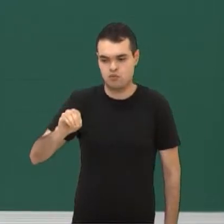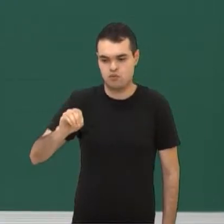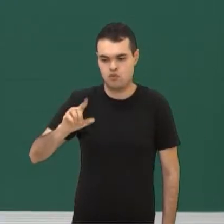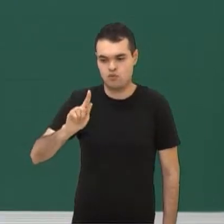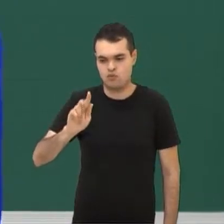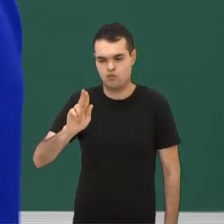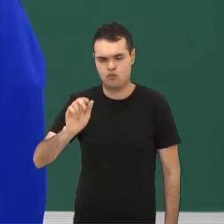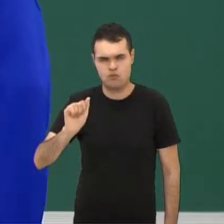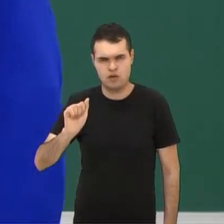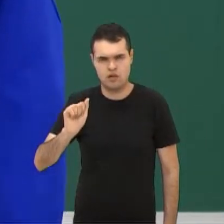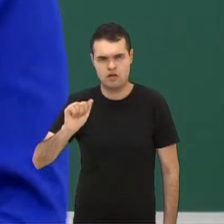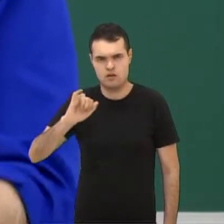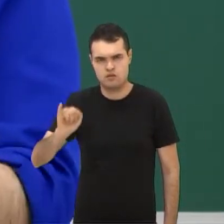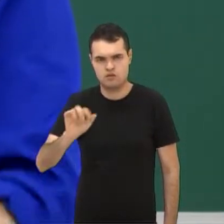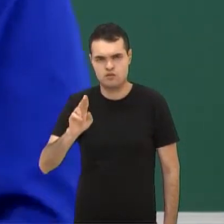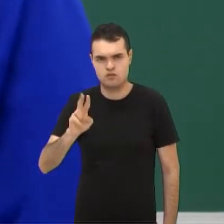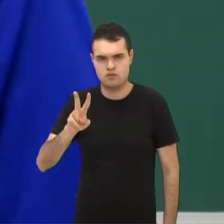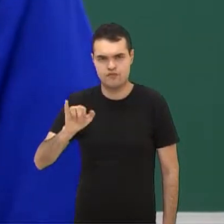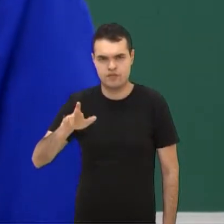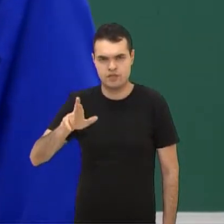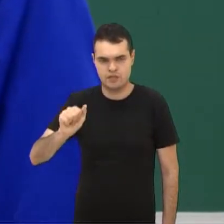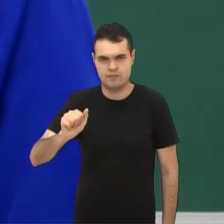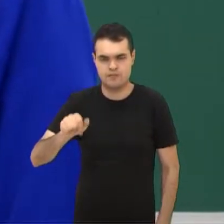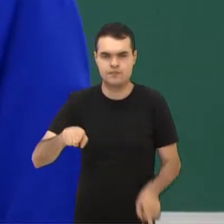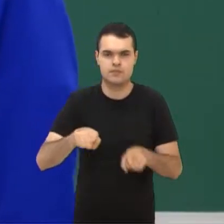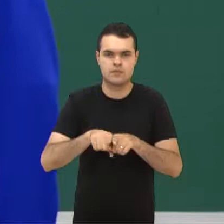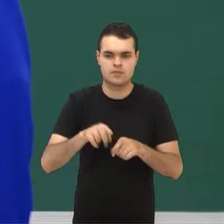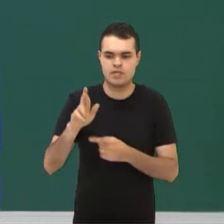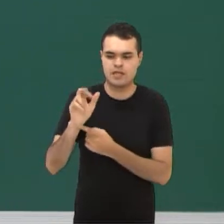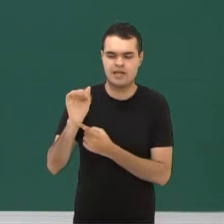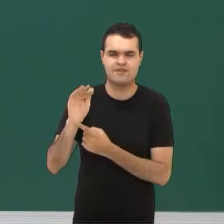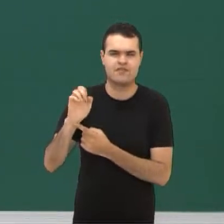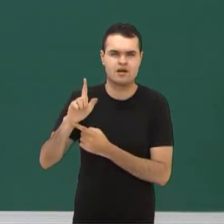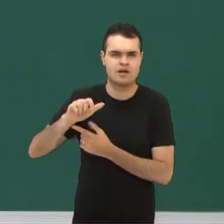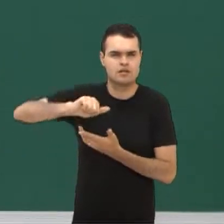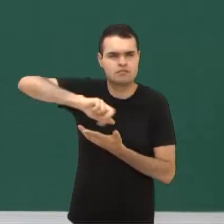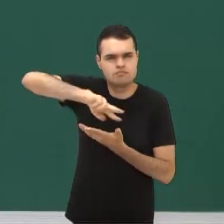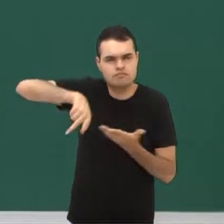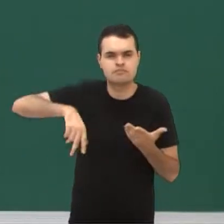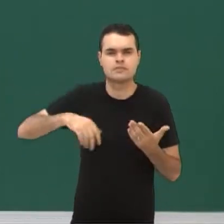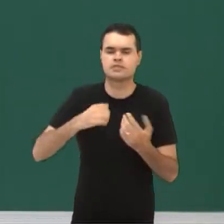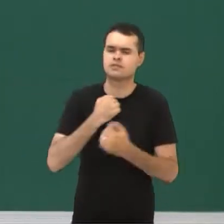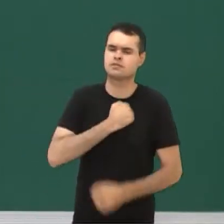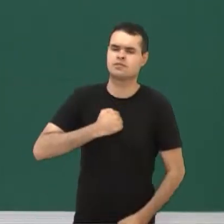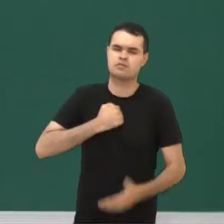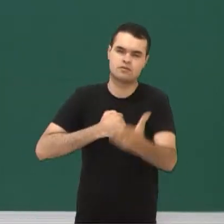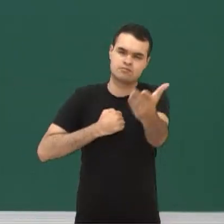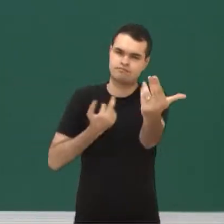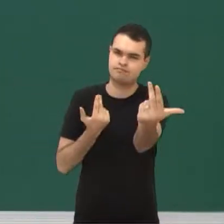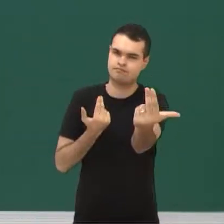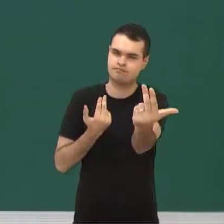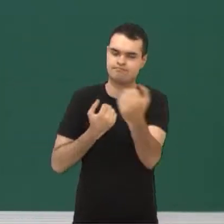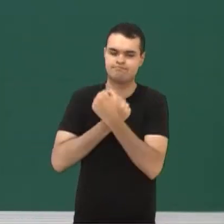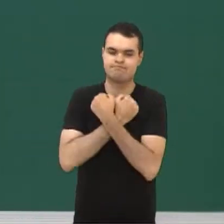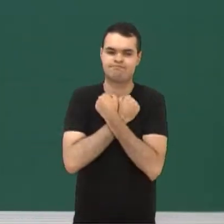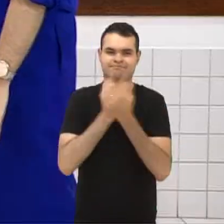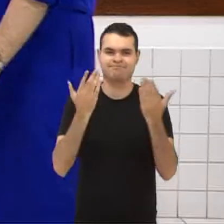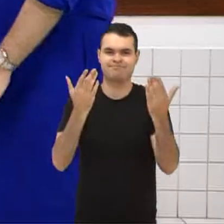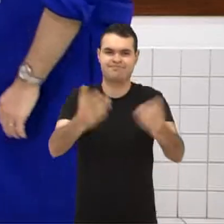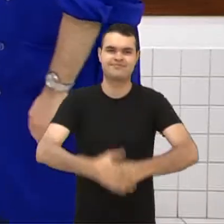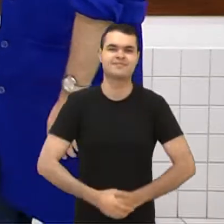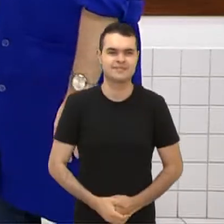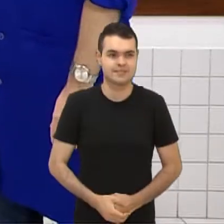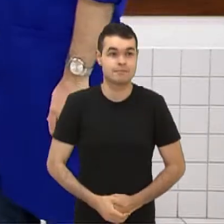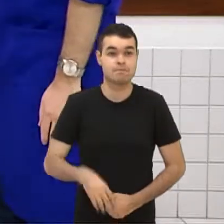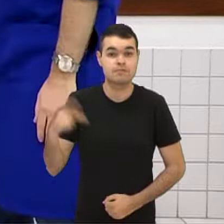Guajuvira. Um abraço para vocês, o Kim aqui, Rafaela Falcão, saudade de vocês também, tá bom? Fica o nosso abraço. Vamos